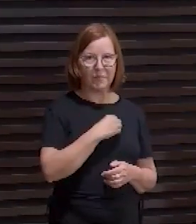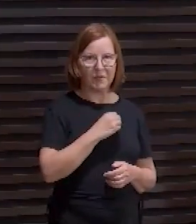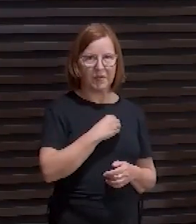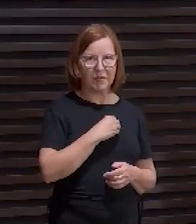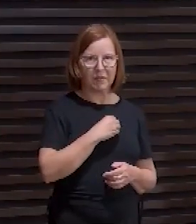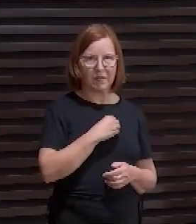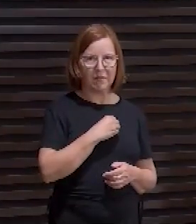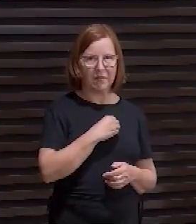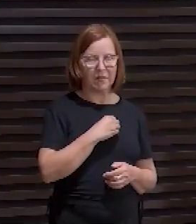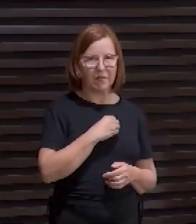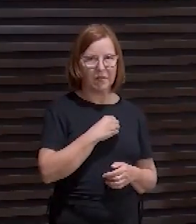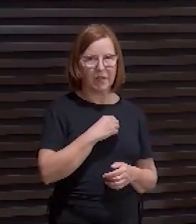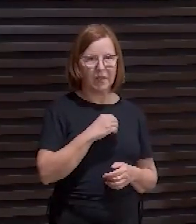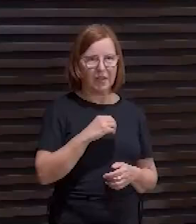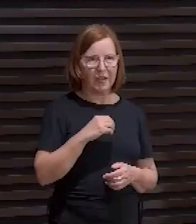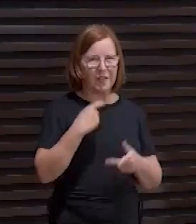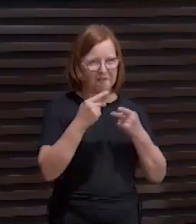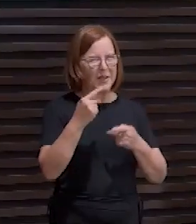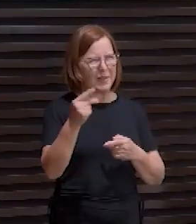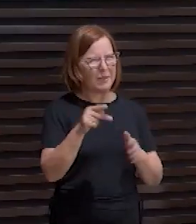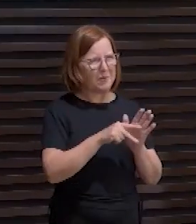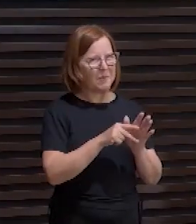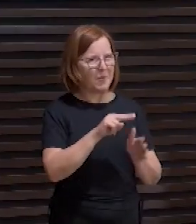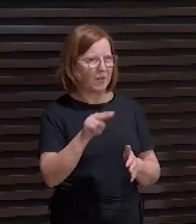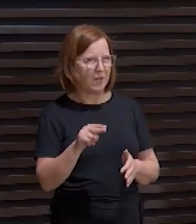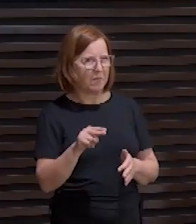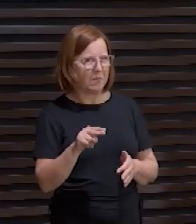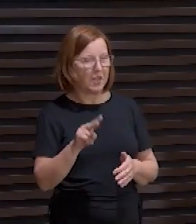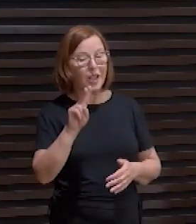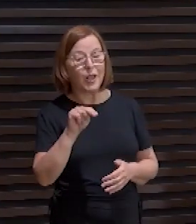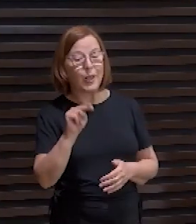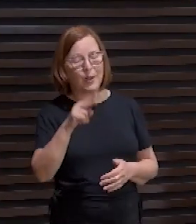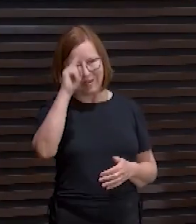pecados, Guilherme, coloca o teu nome, jamais me lembrarei.